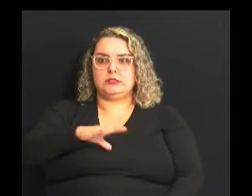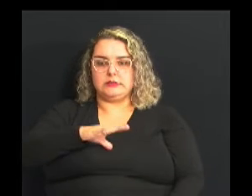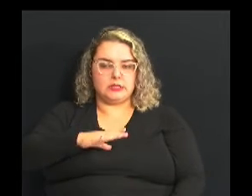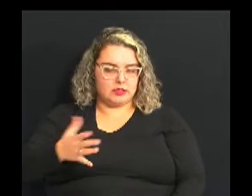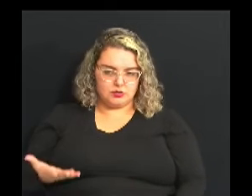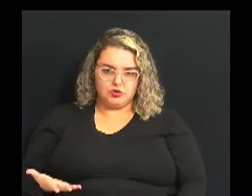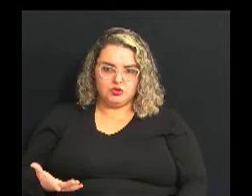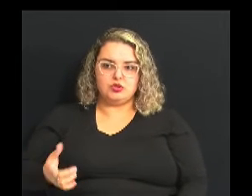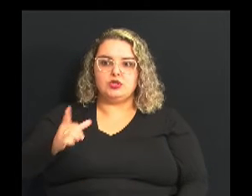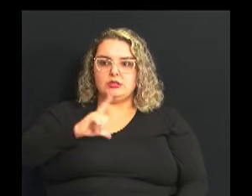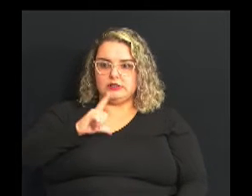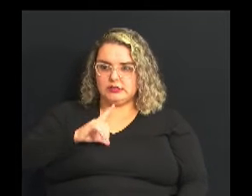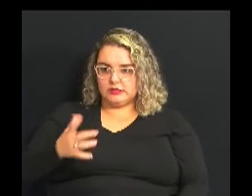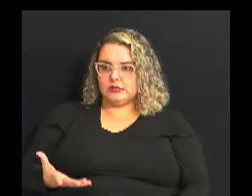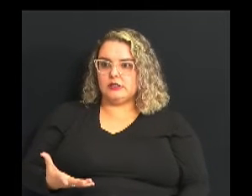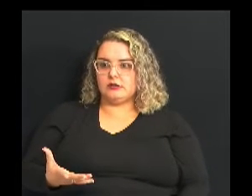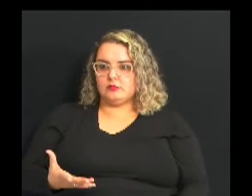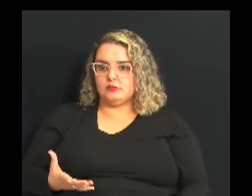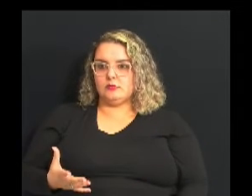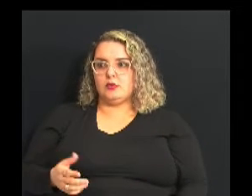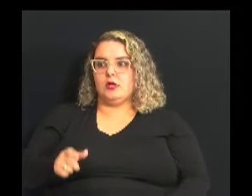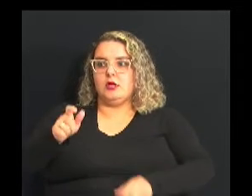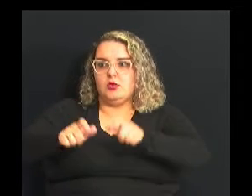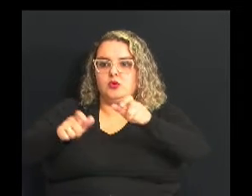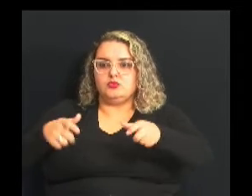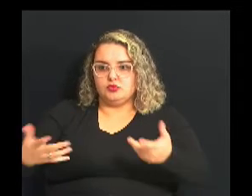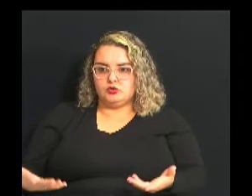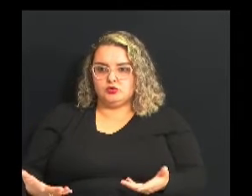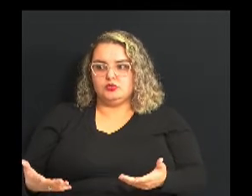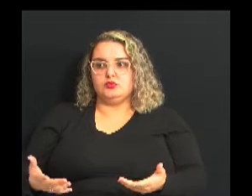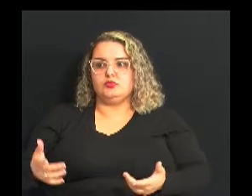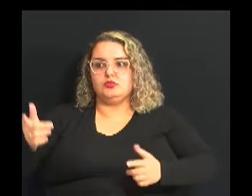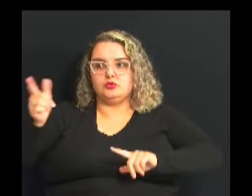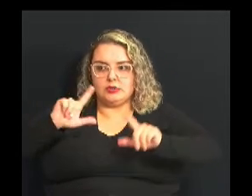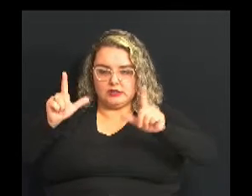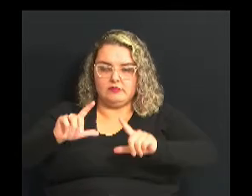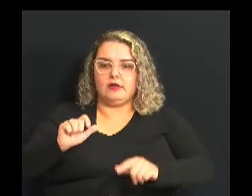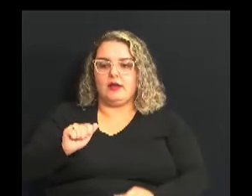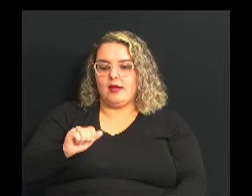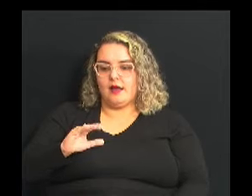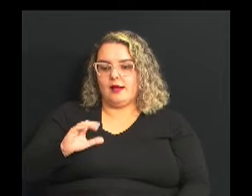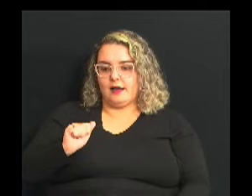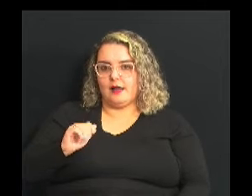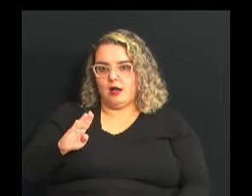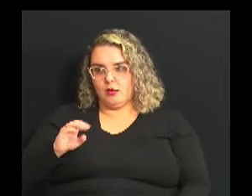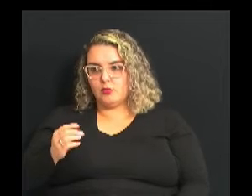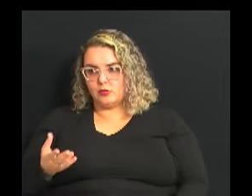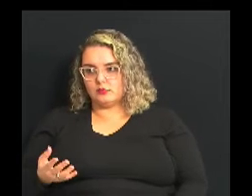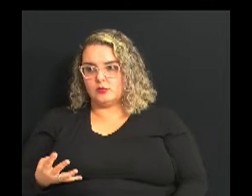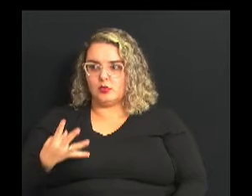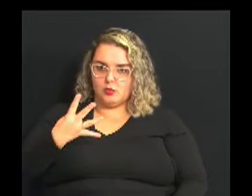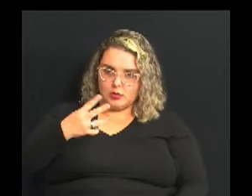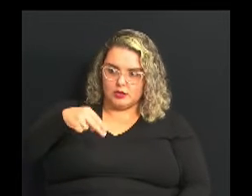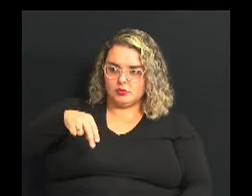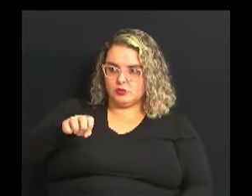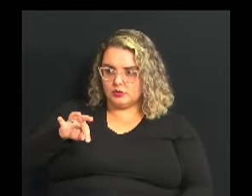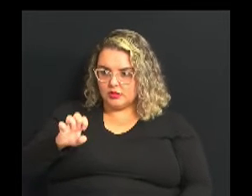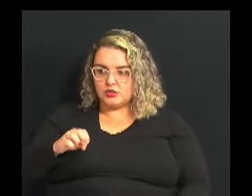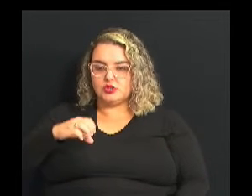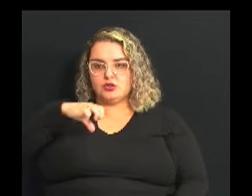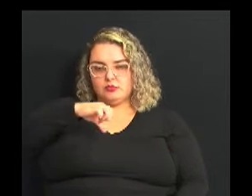temos ainda o público da TV a cabo, né? Nós temos o canal 4 da NET, o canal 9 da Vivo